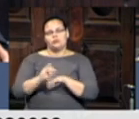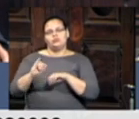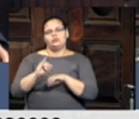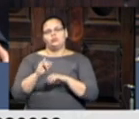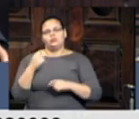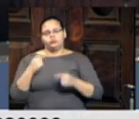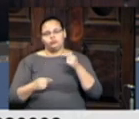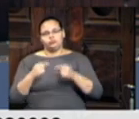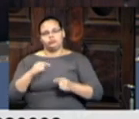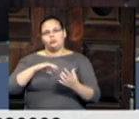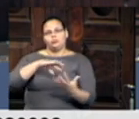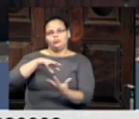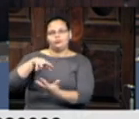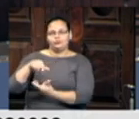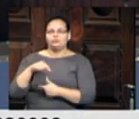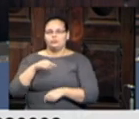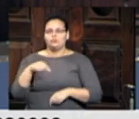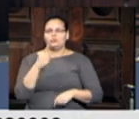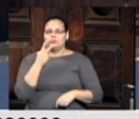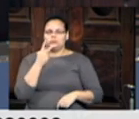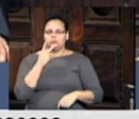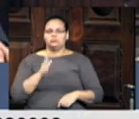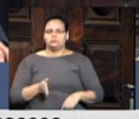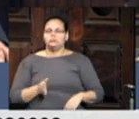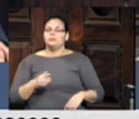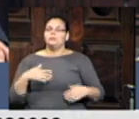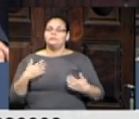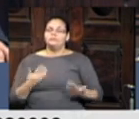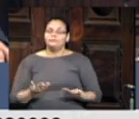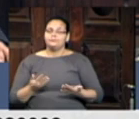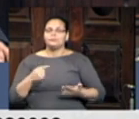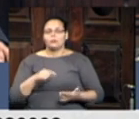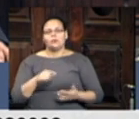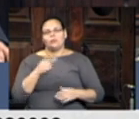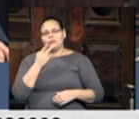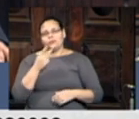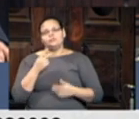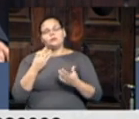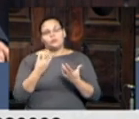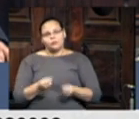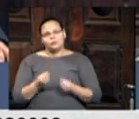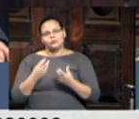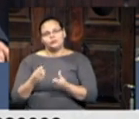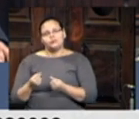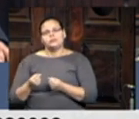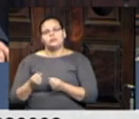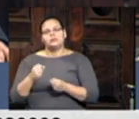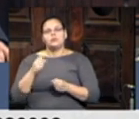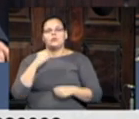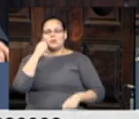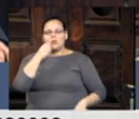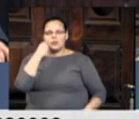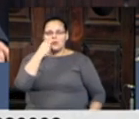Já falamos sobre isso. No entanto, isso já foi aprovado no Senado e ontem foi aprovado em